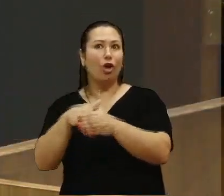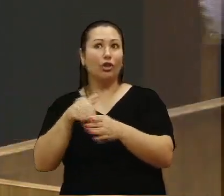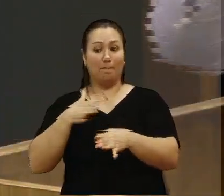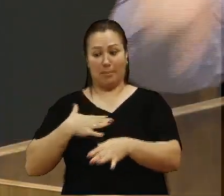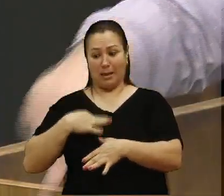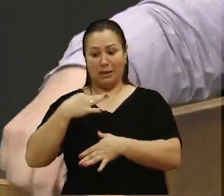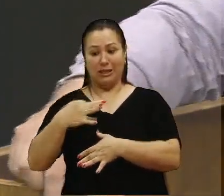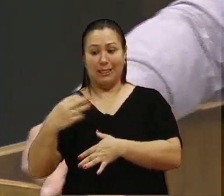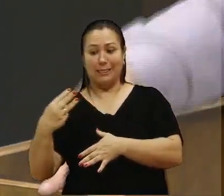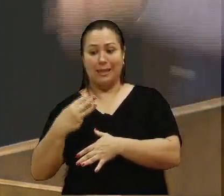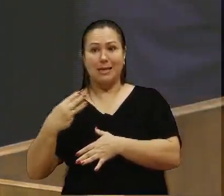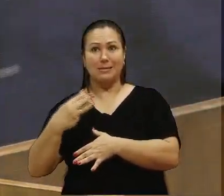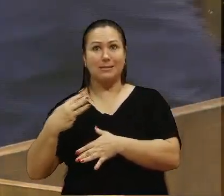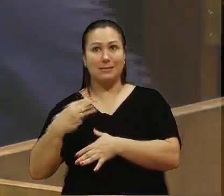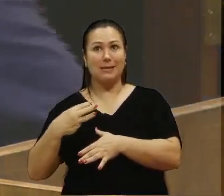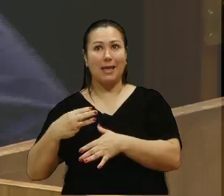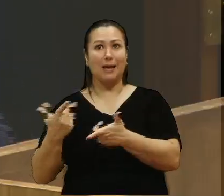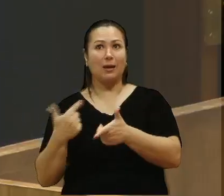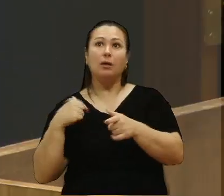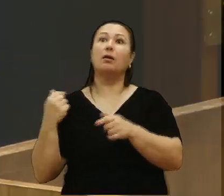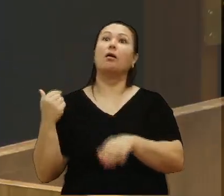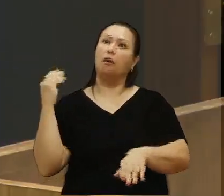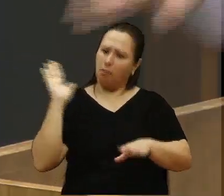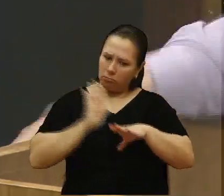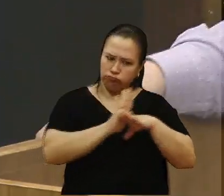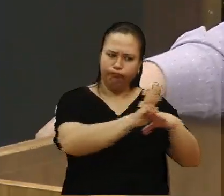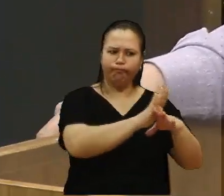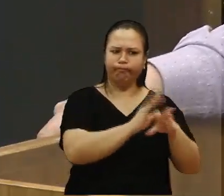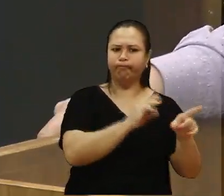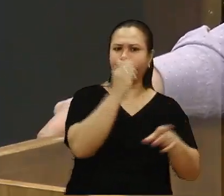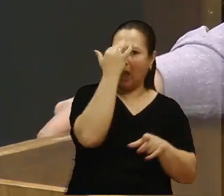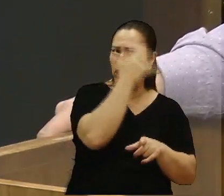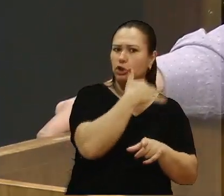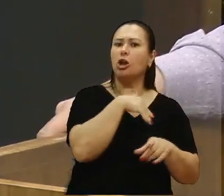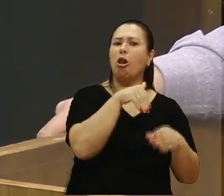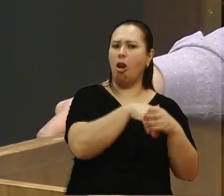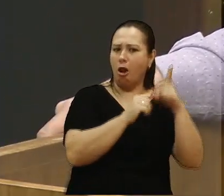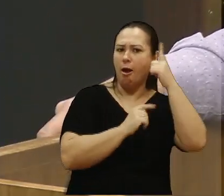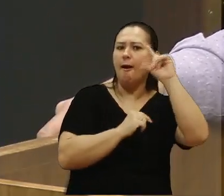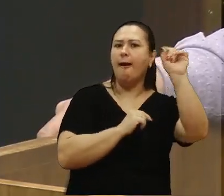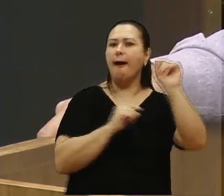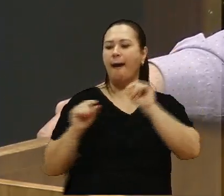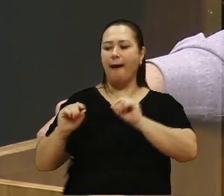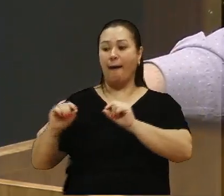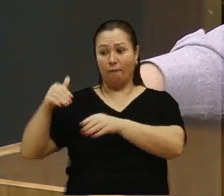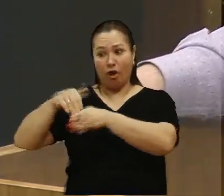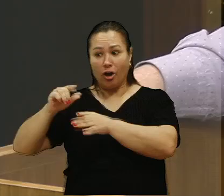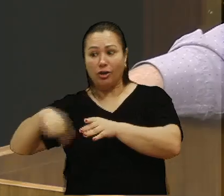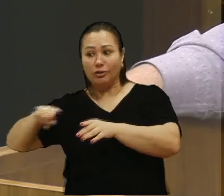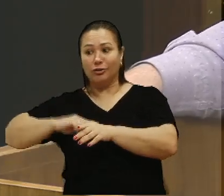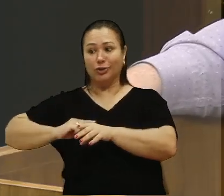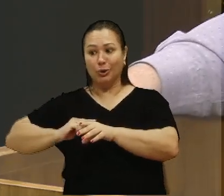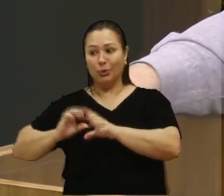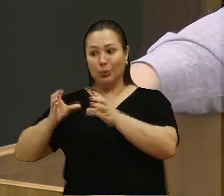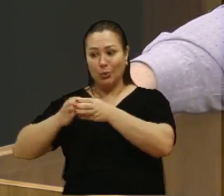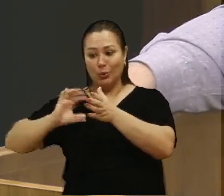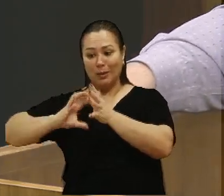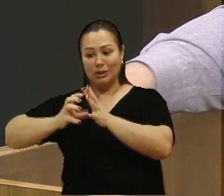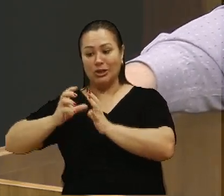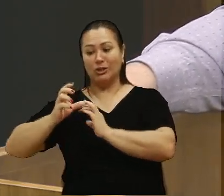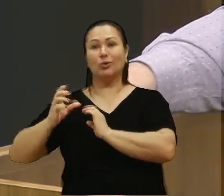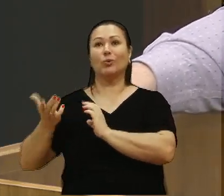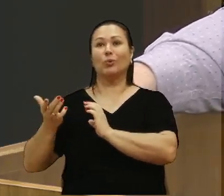terceiro lugar e elegeu o Adiló com os votos do PT e da esquerda, porque senão quem tinha sido eleito era o